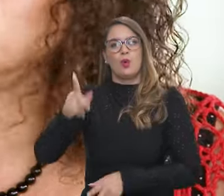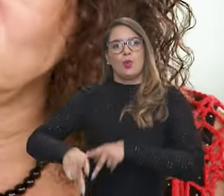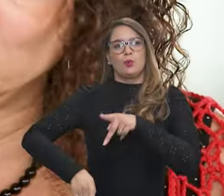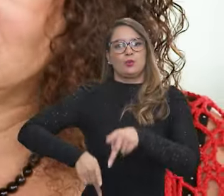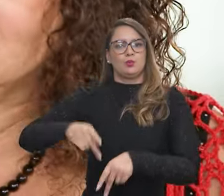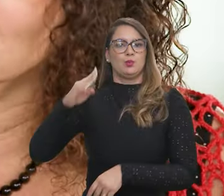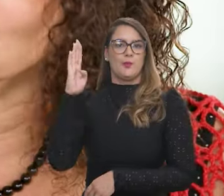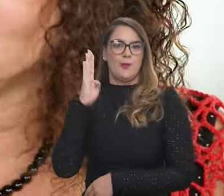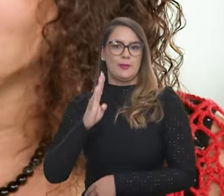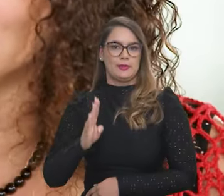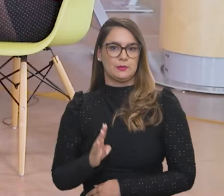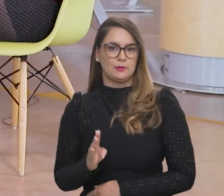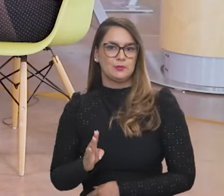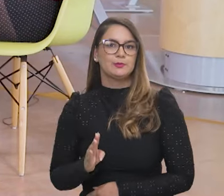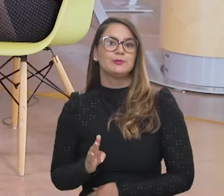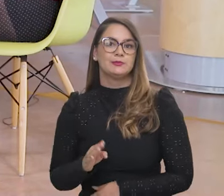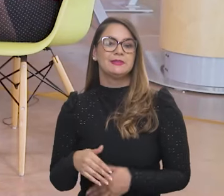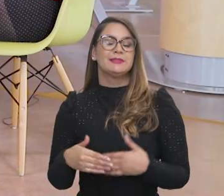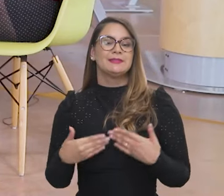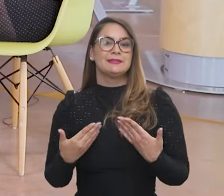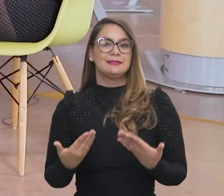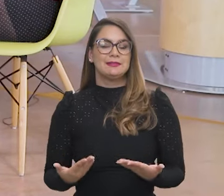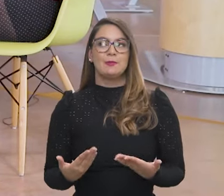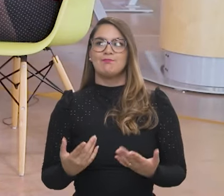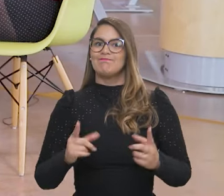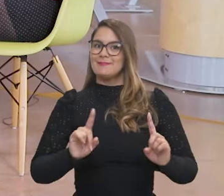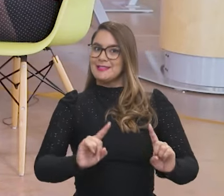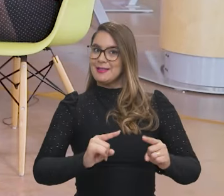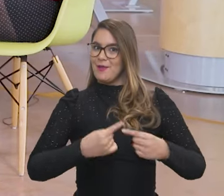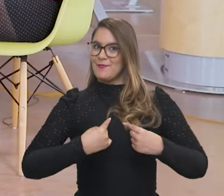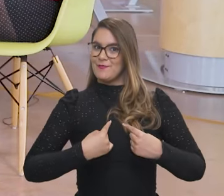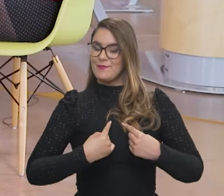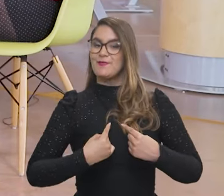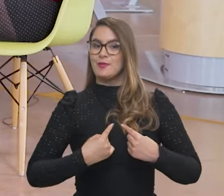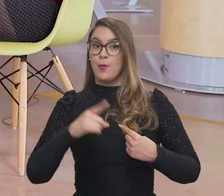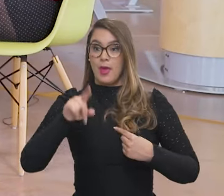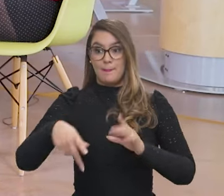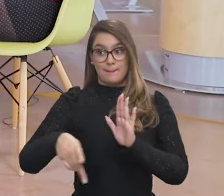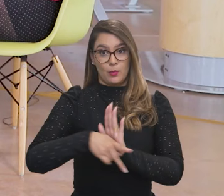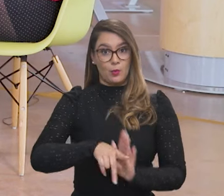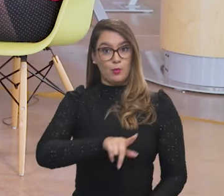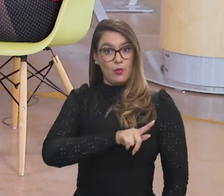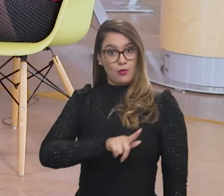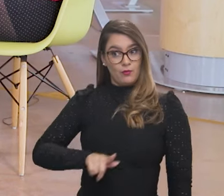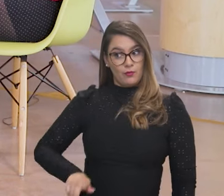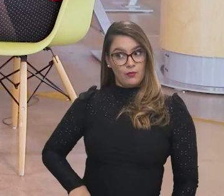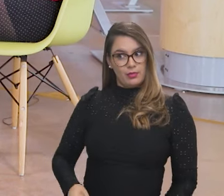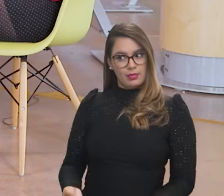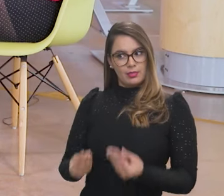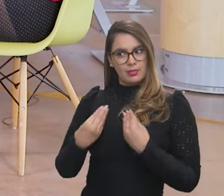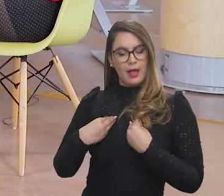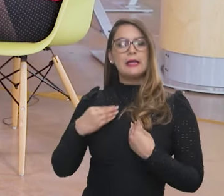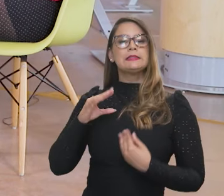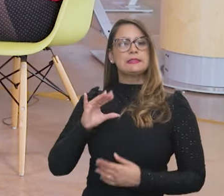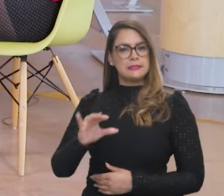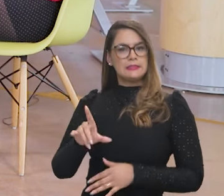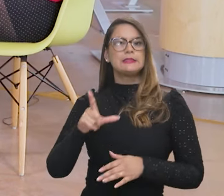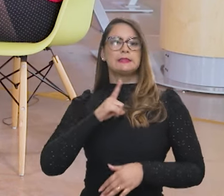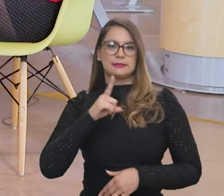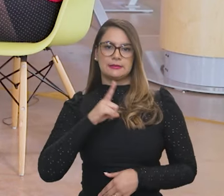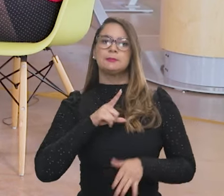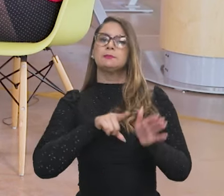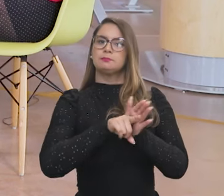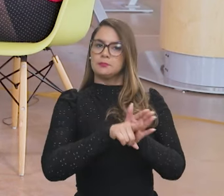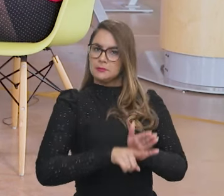dia a dia do povo brasileiro, né? Então, os desafios que são desafios do governo, tem ciência nisso,